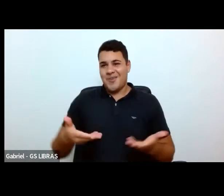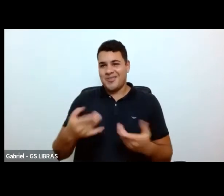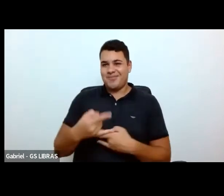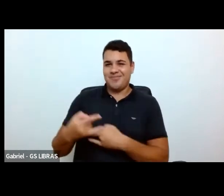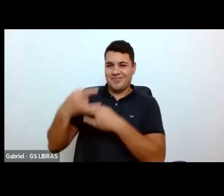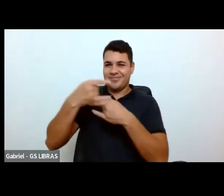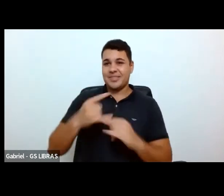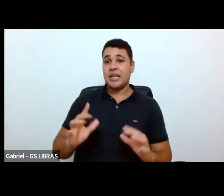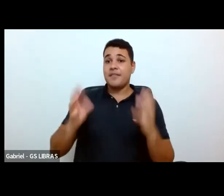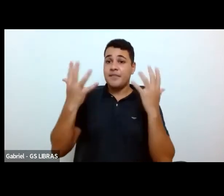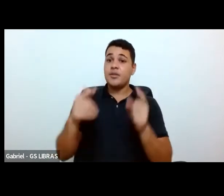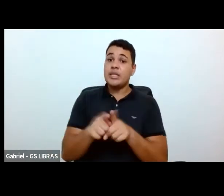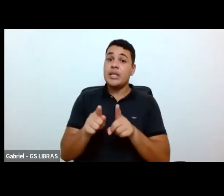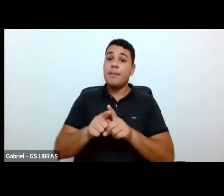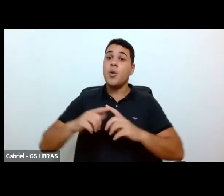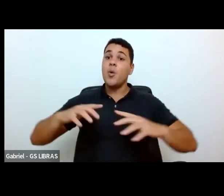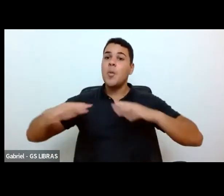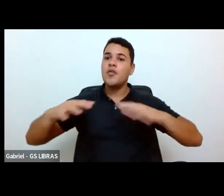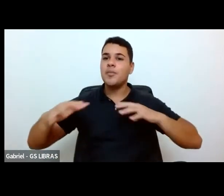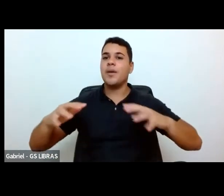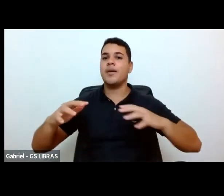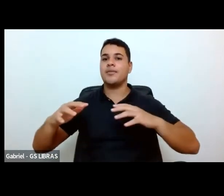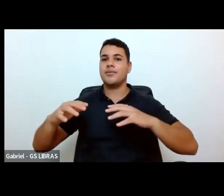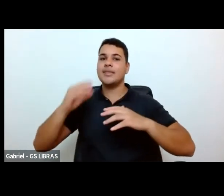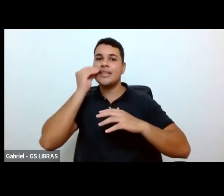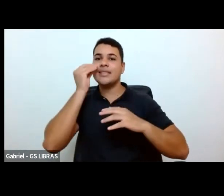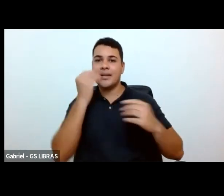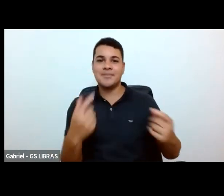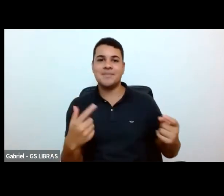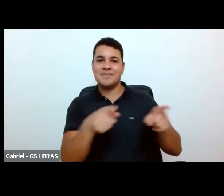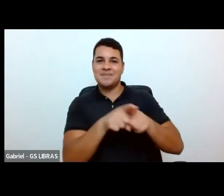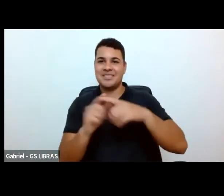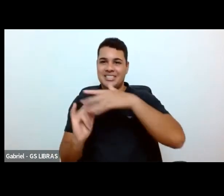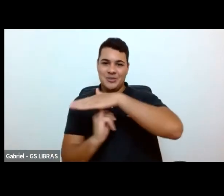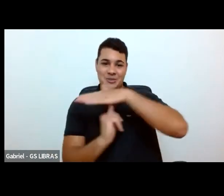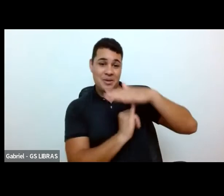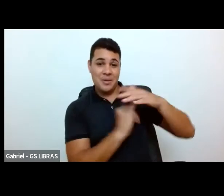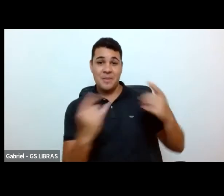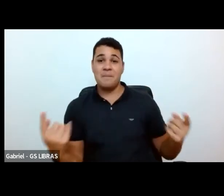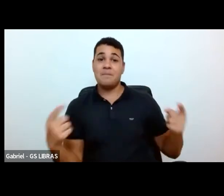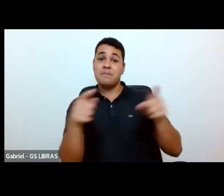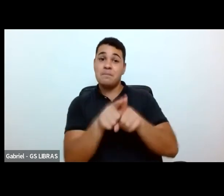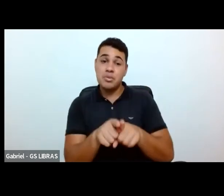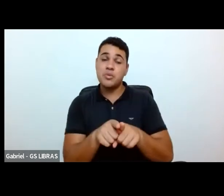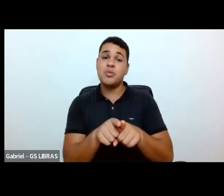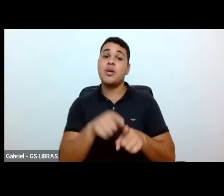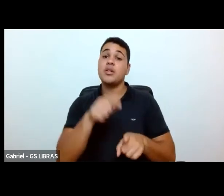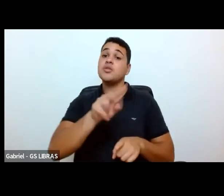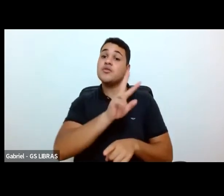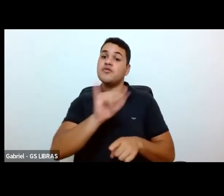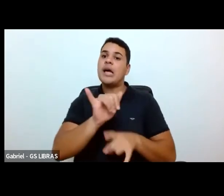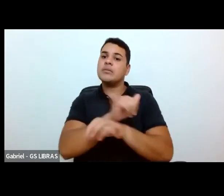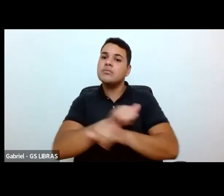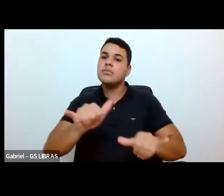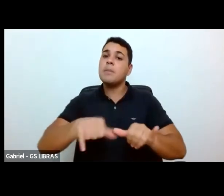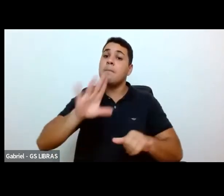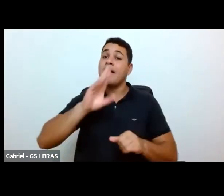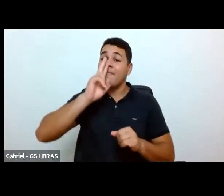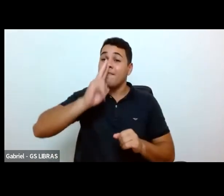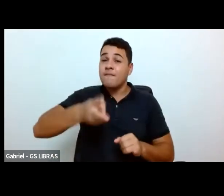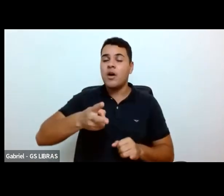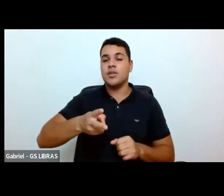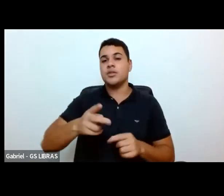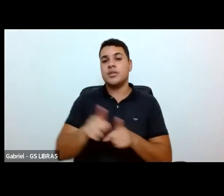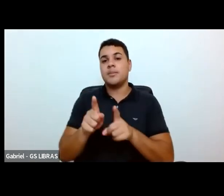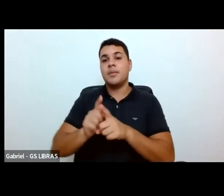movimentos institucionais, enfim, todo o esforço que Marina falou, que Luciana está falando em termos nacionais, fala de uma conjuntura que eu acho que justamente